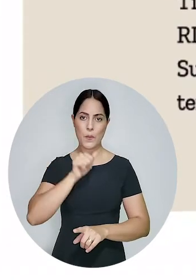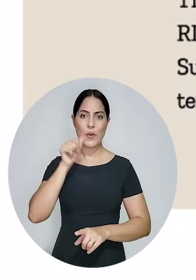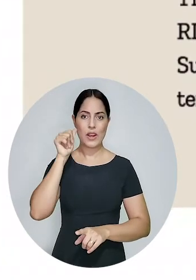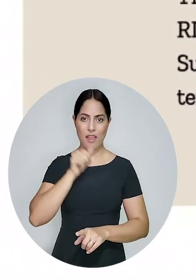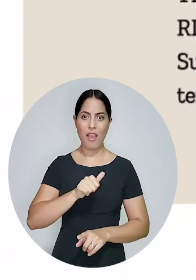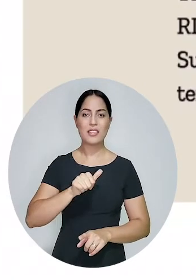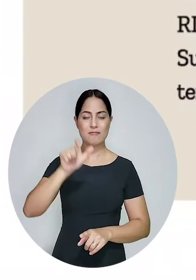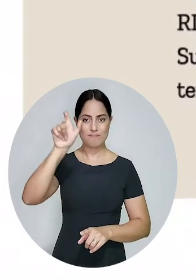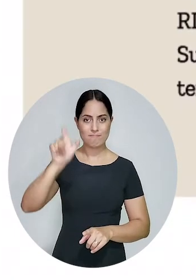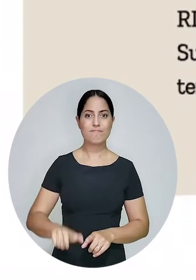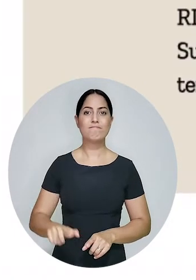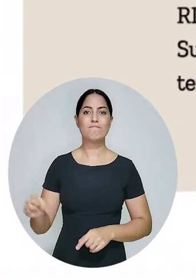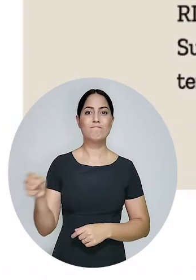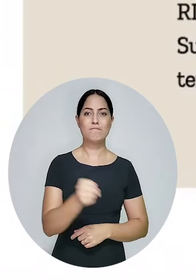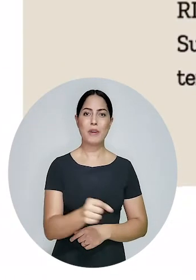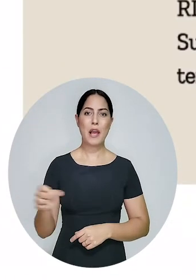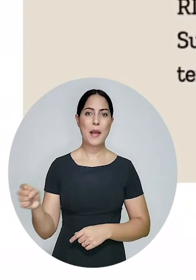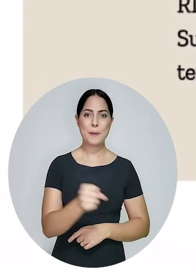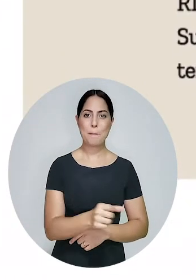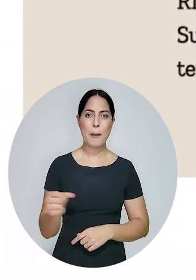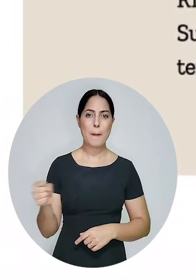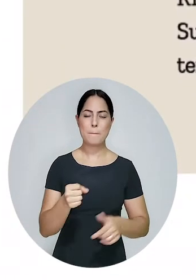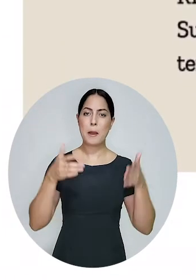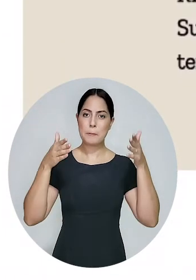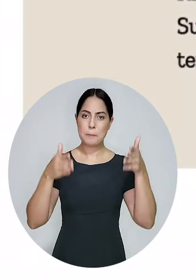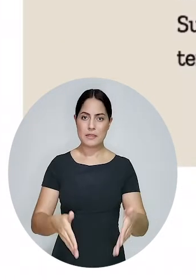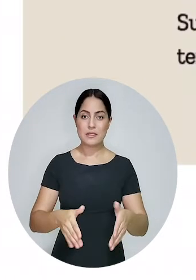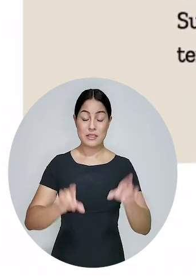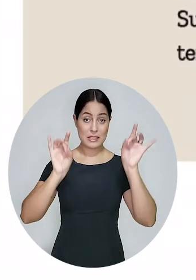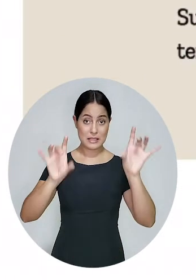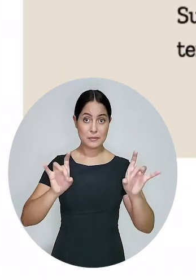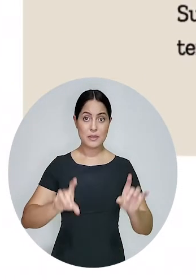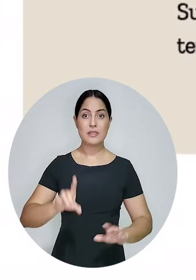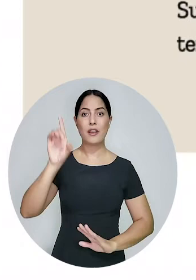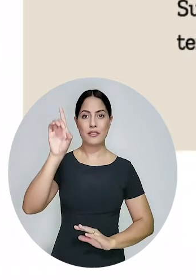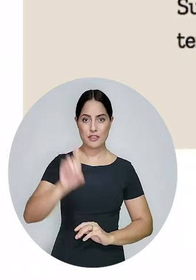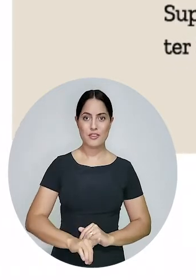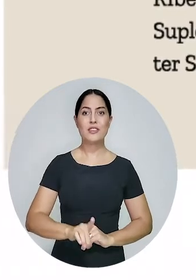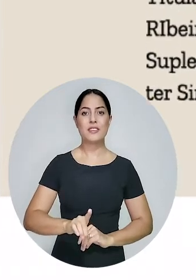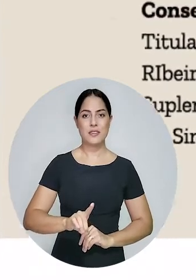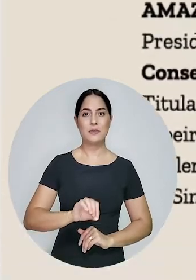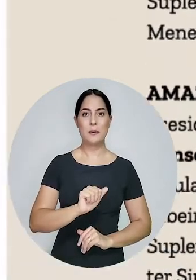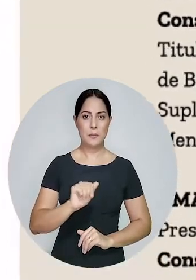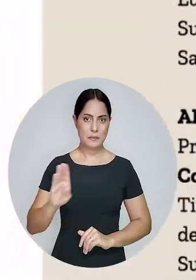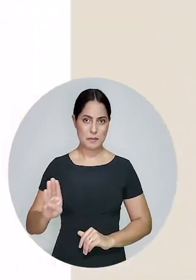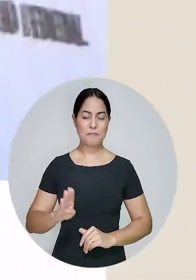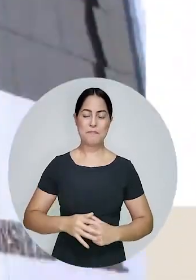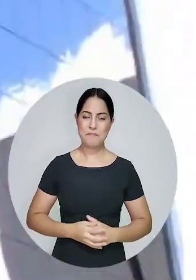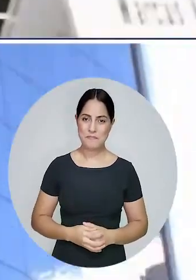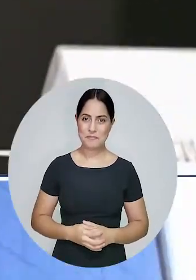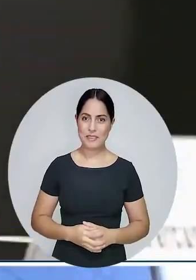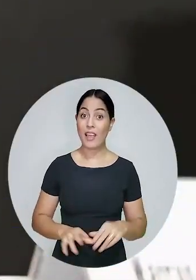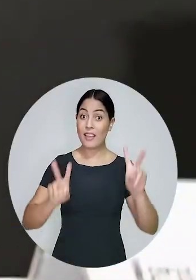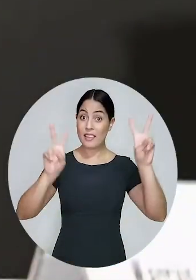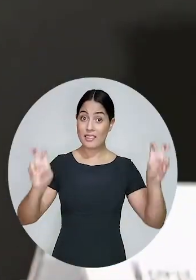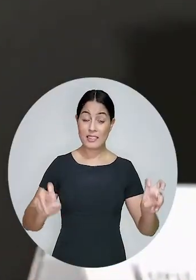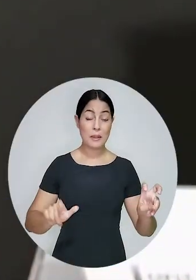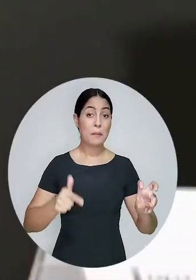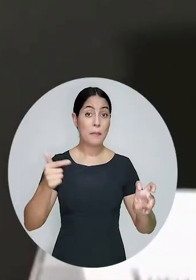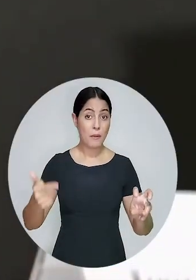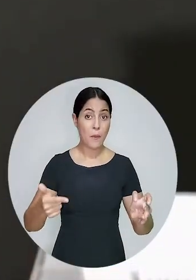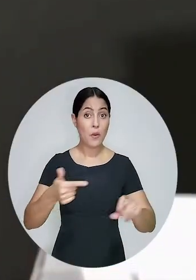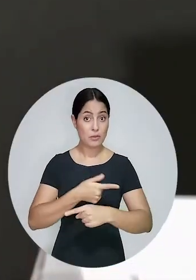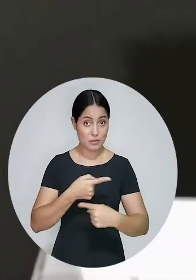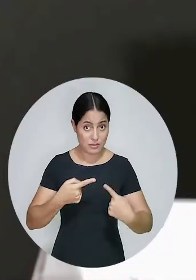nos cargos de direção da entidade. Fecha aspas. Outro assunto destaque desta edição está na